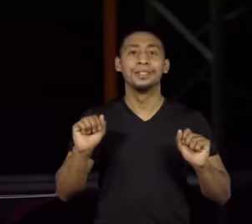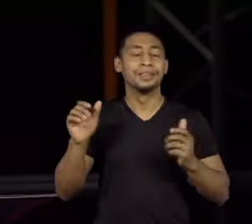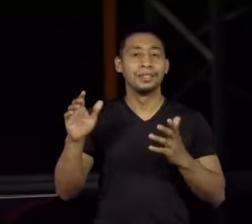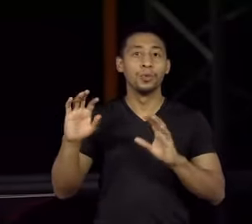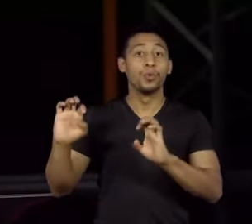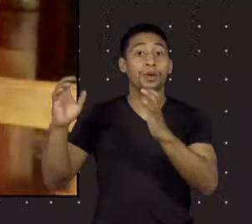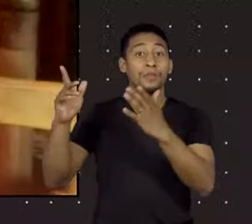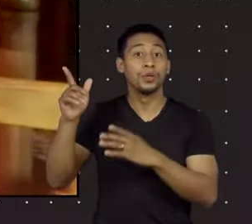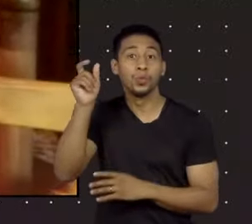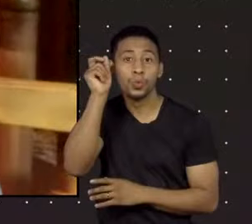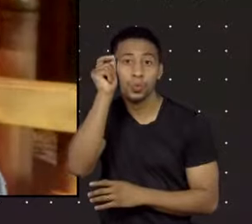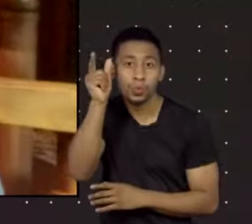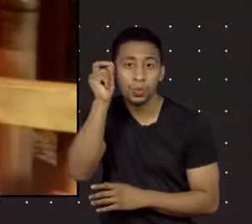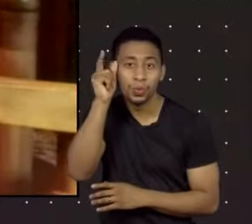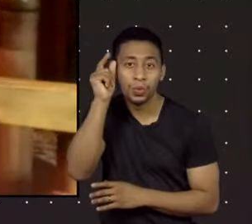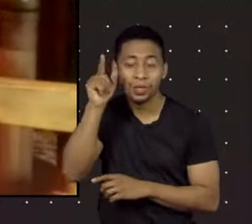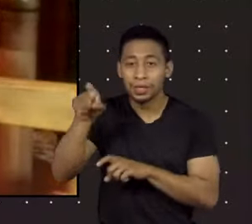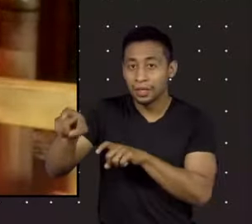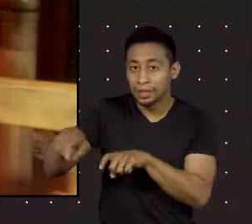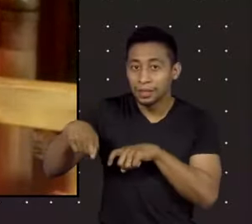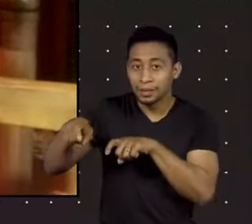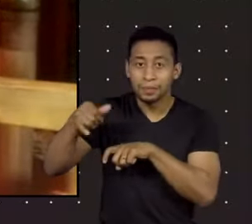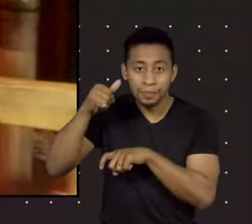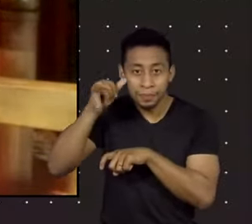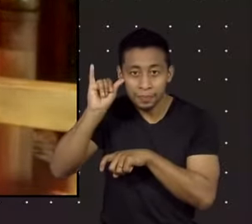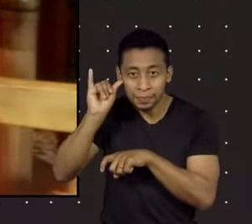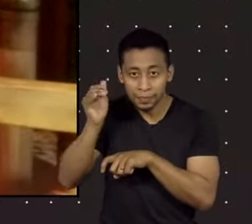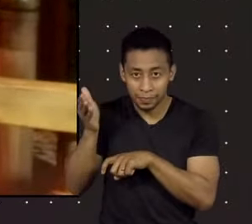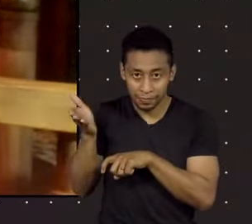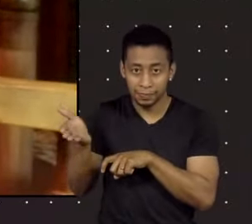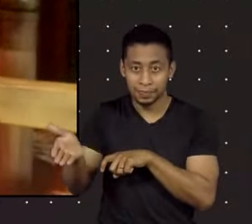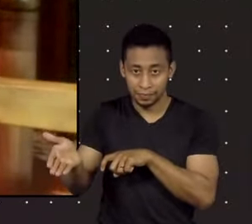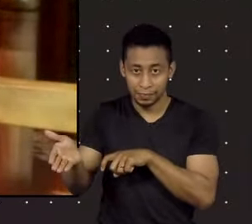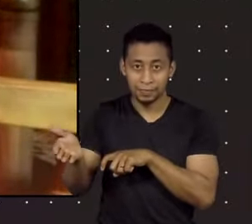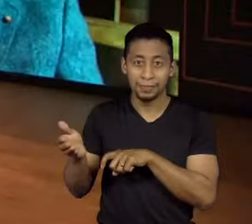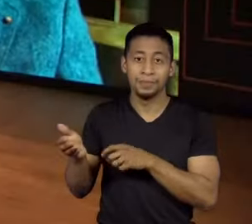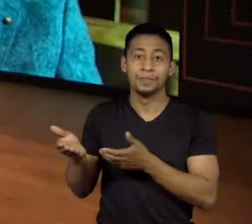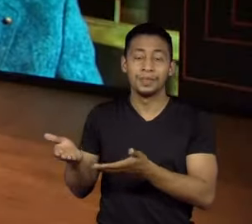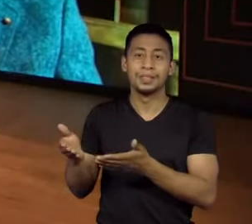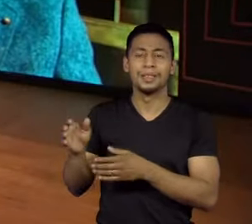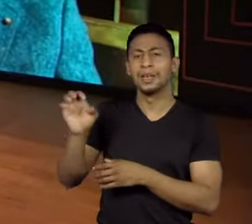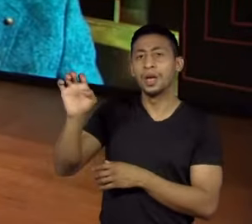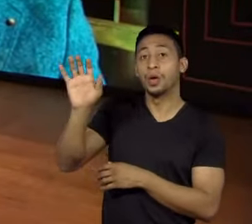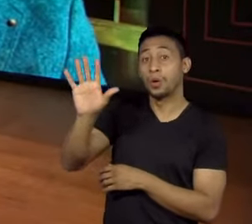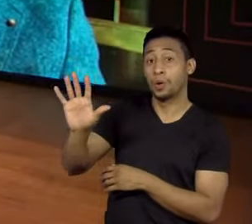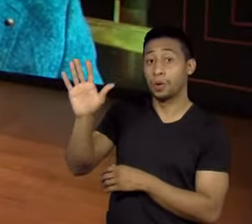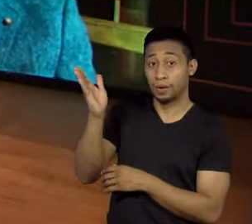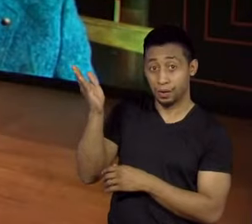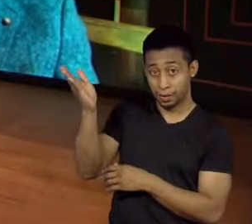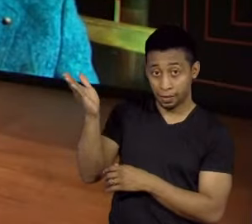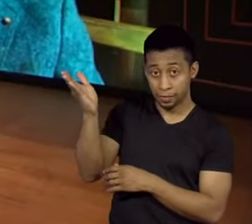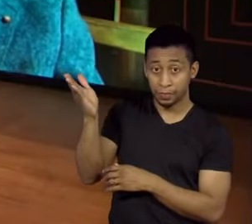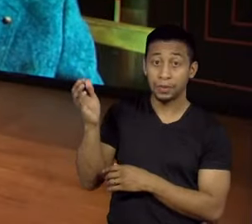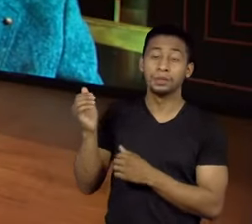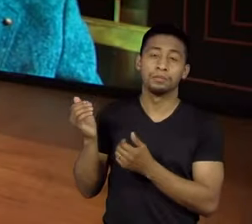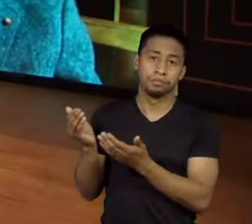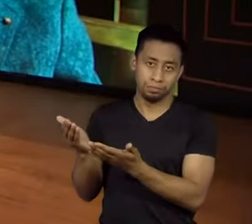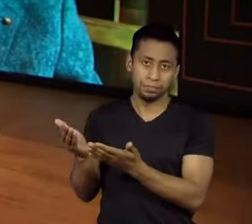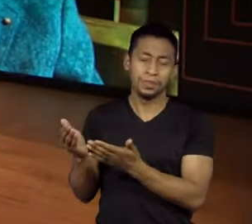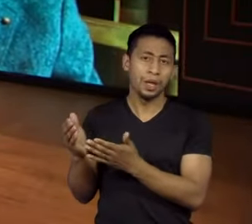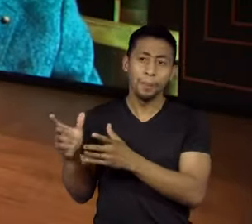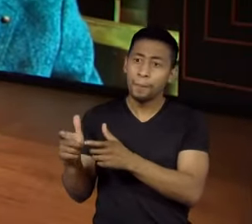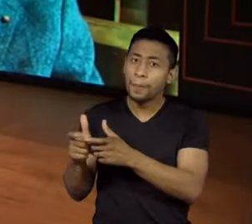lá no sertão brasileiro, do nível cultural da Europa, na mesma época, né? Tinha um compositor, e eram